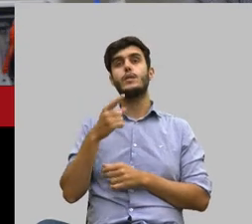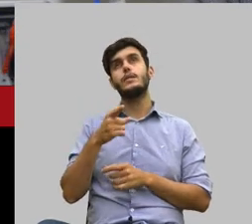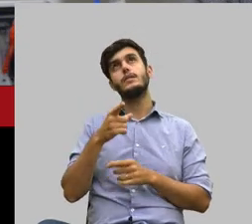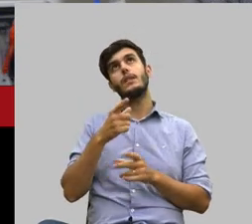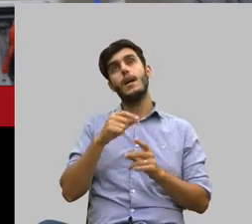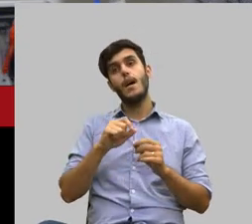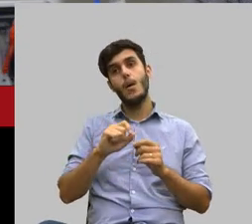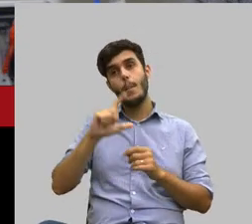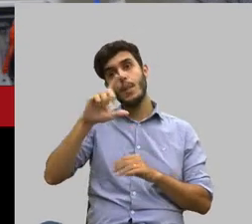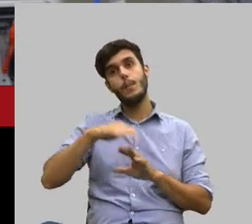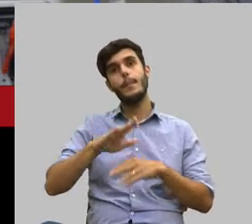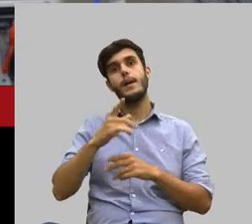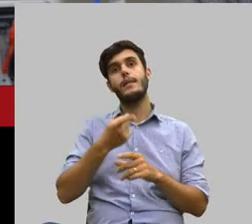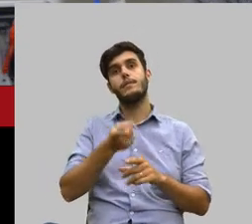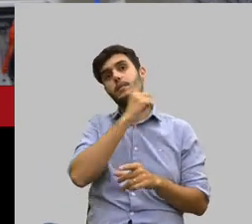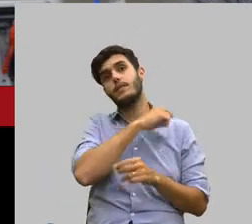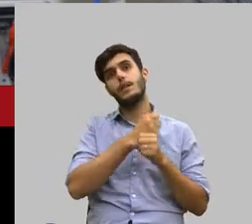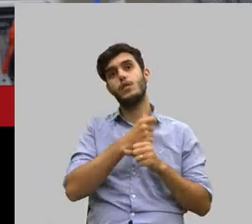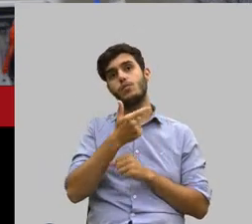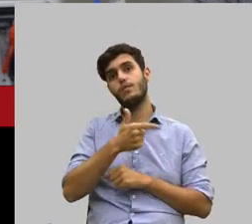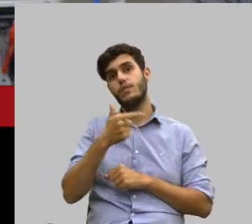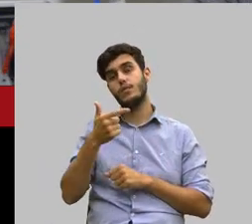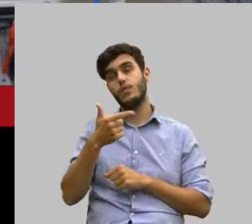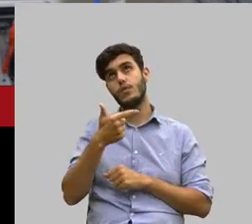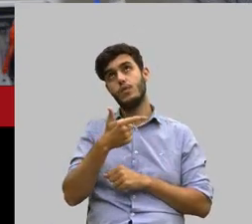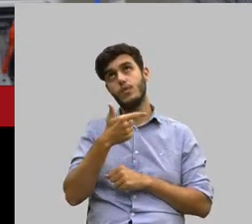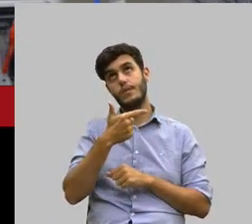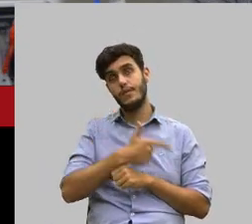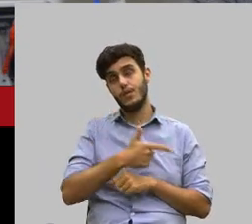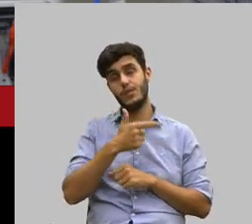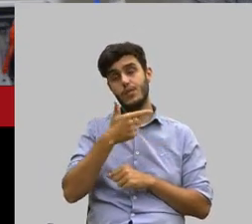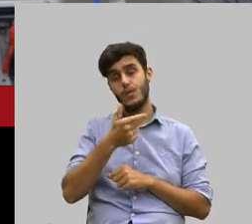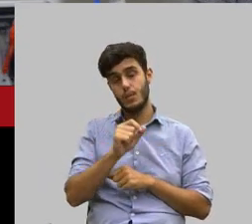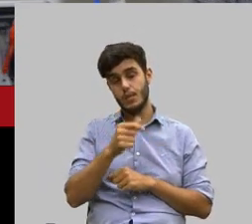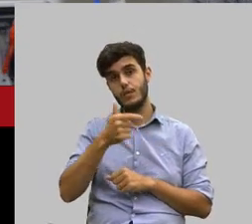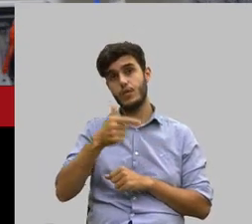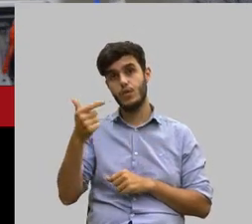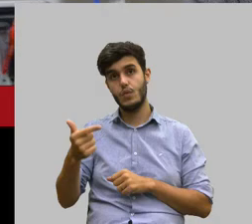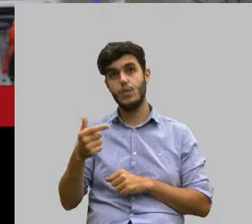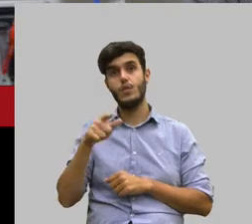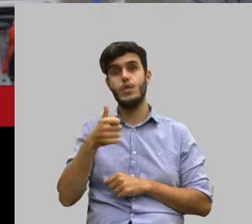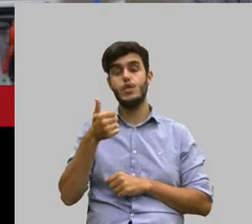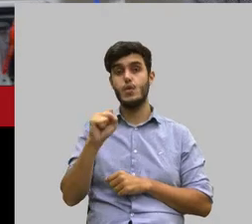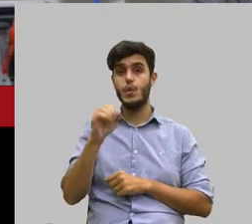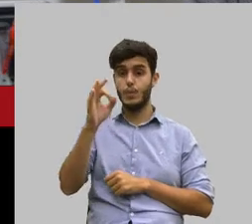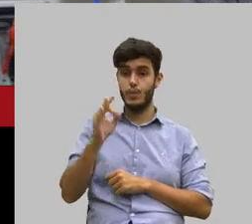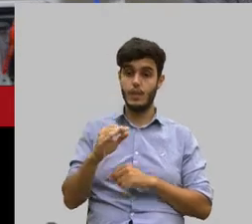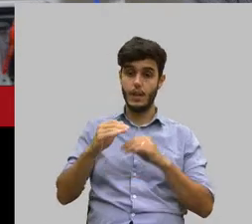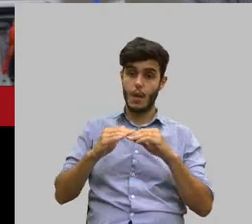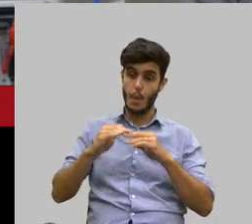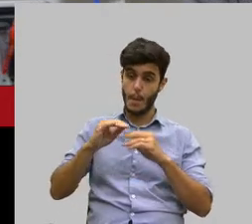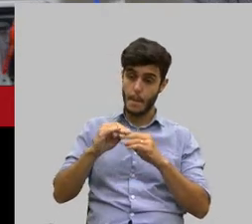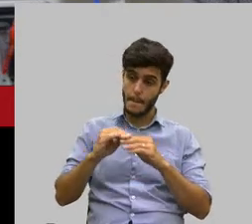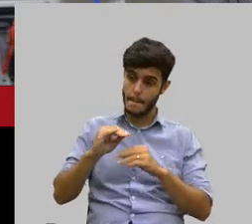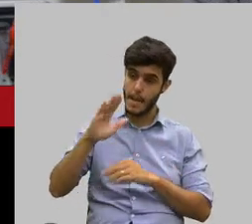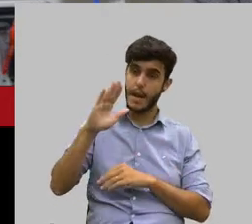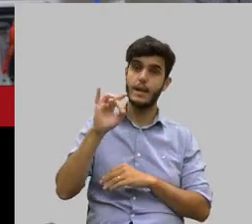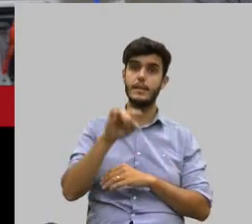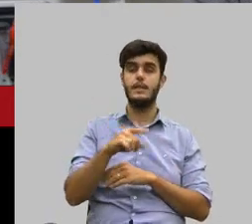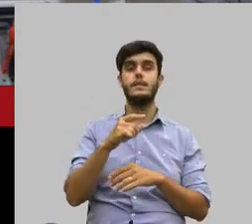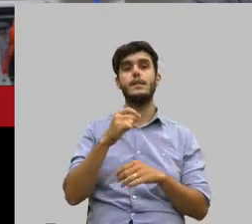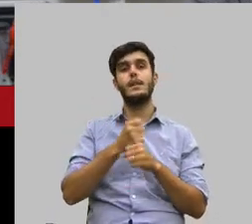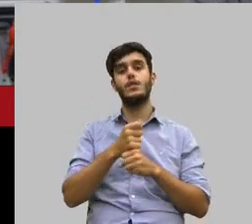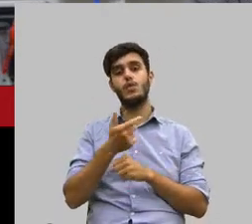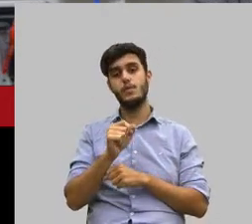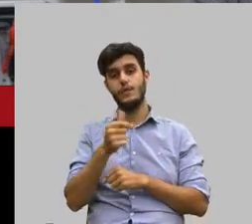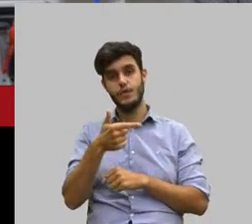quando foram registrados 171 feminicídios e um salto de 18% comparado a 2021